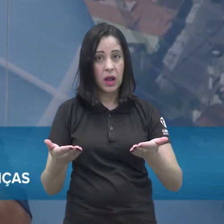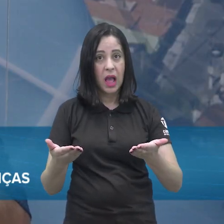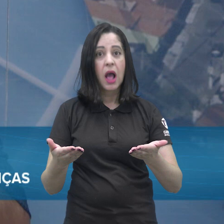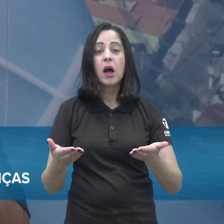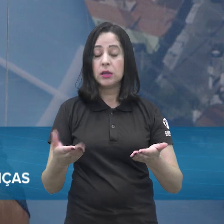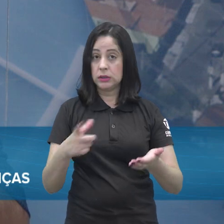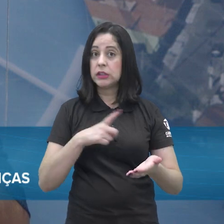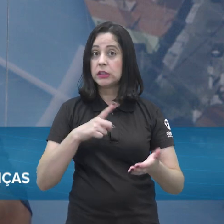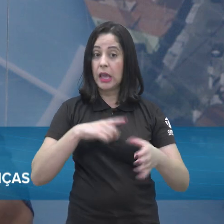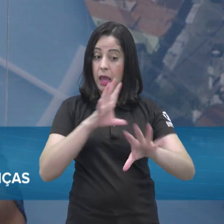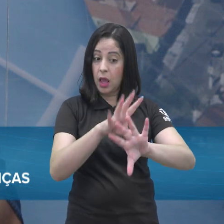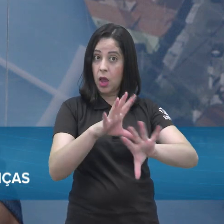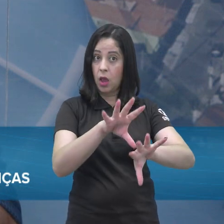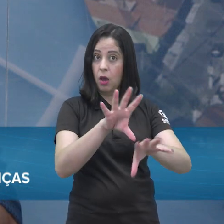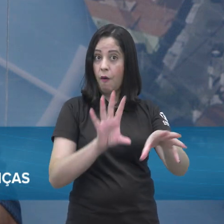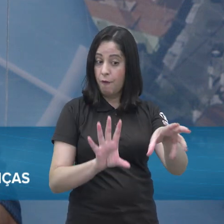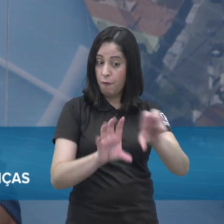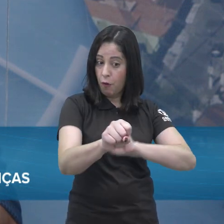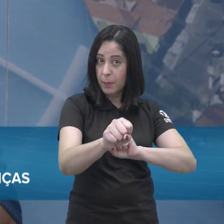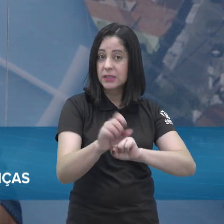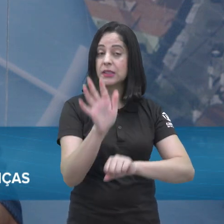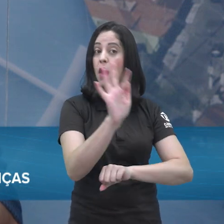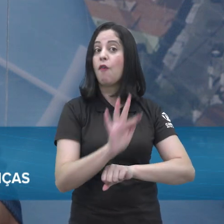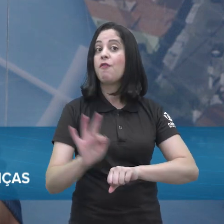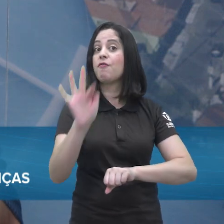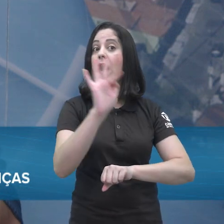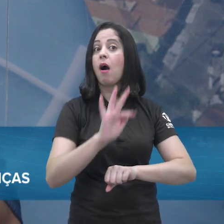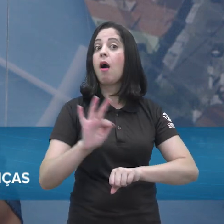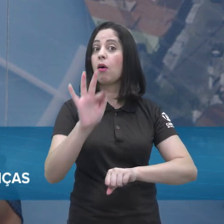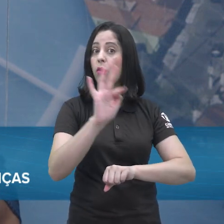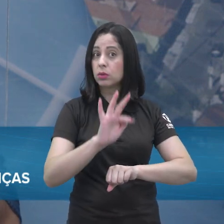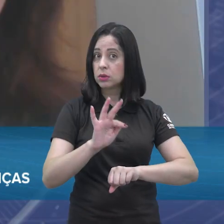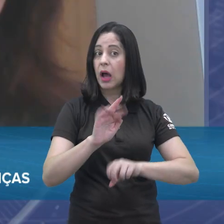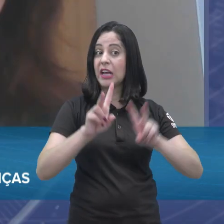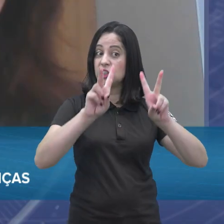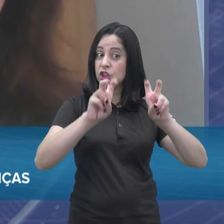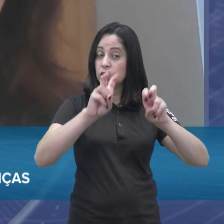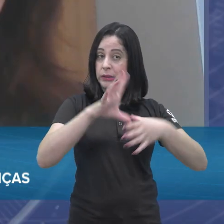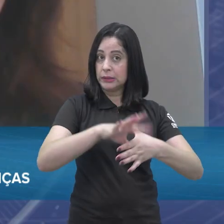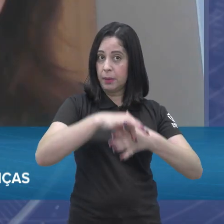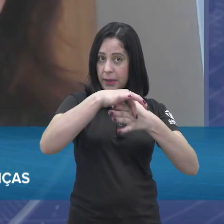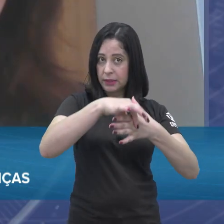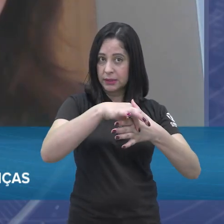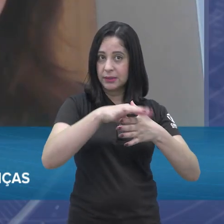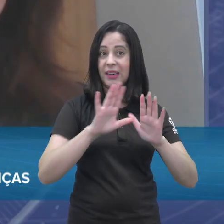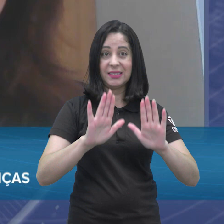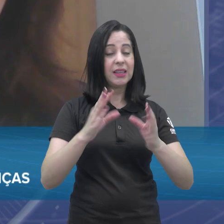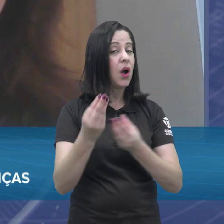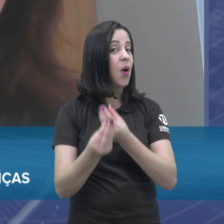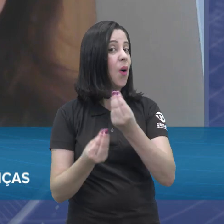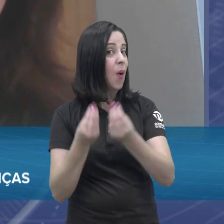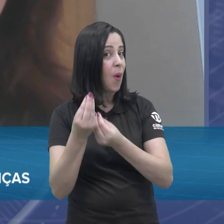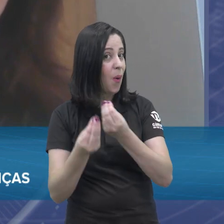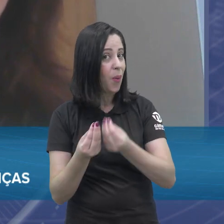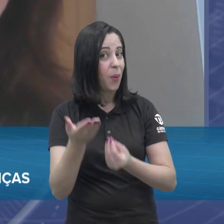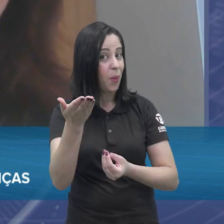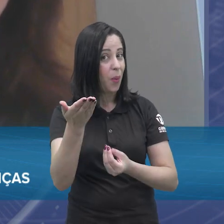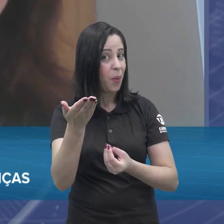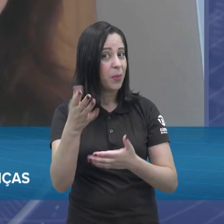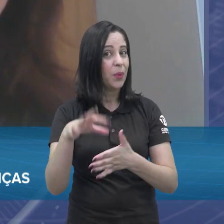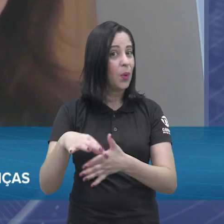justamente muitas formações para os líderes, né, Ana? Como que esses futuros líderes, que na verdade já é o líder de